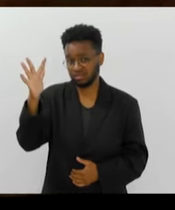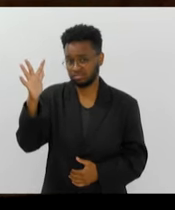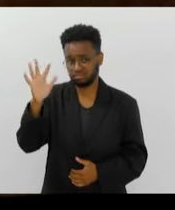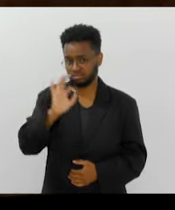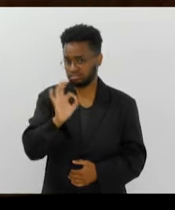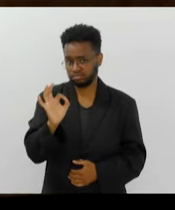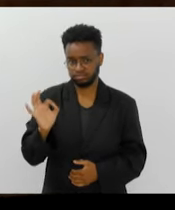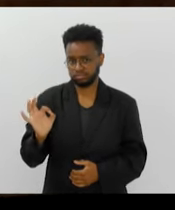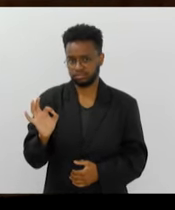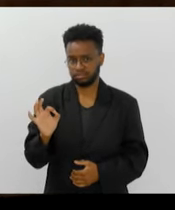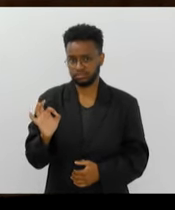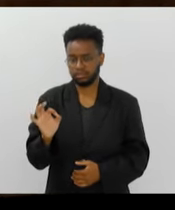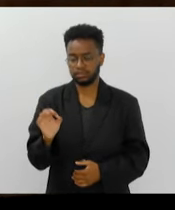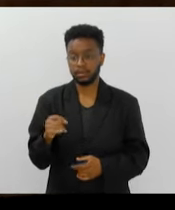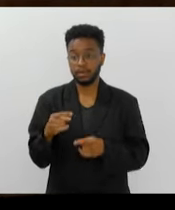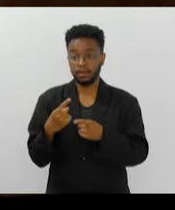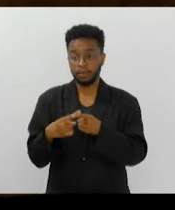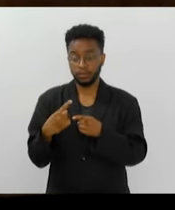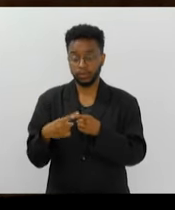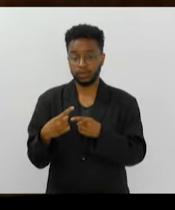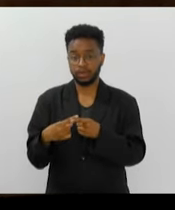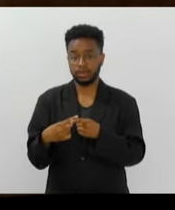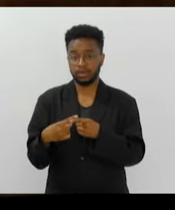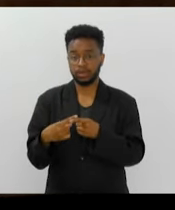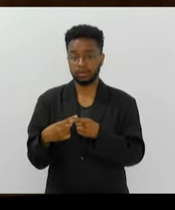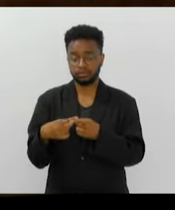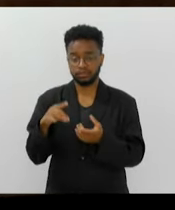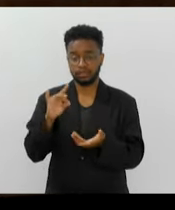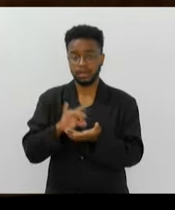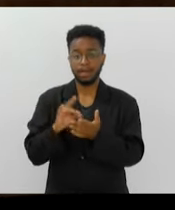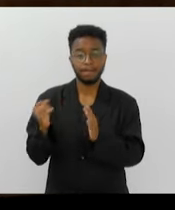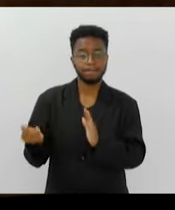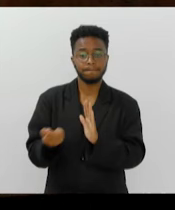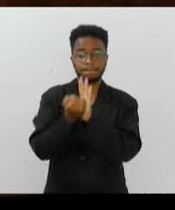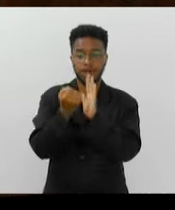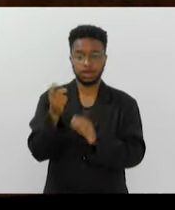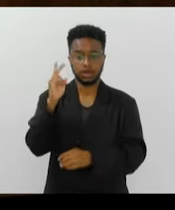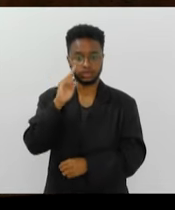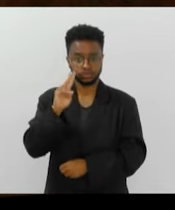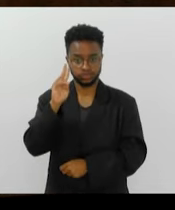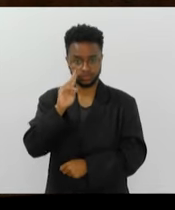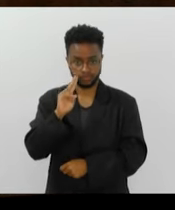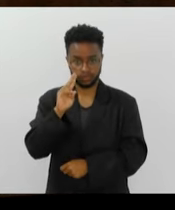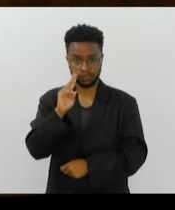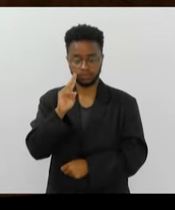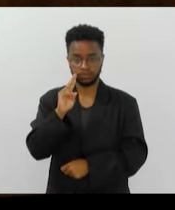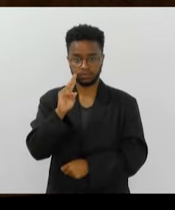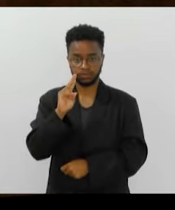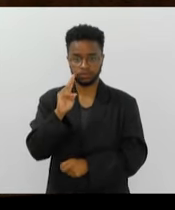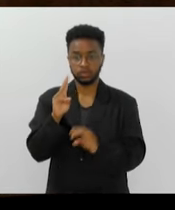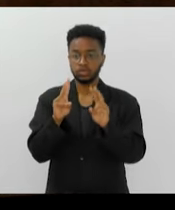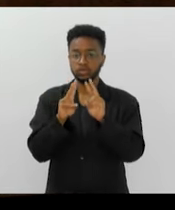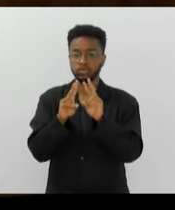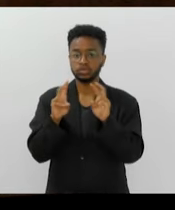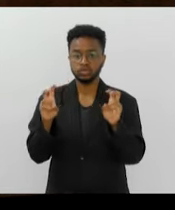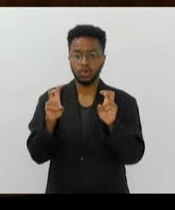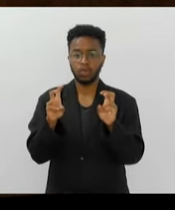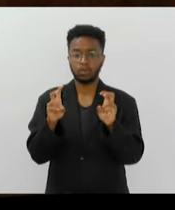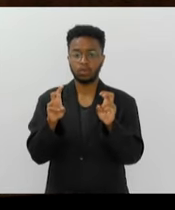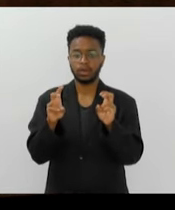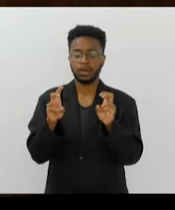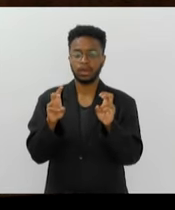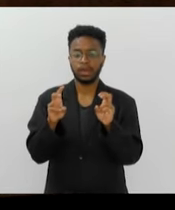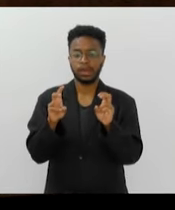cogitar isso é um Marco histórico do terrorismo de